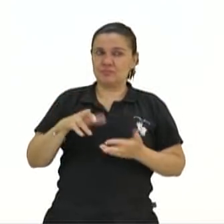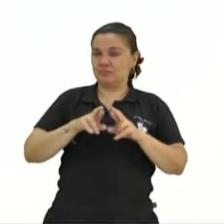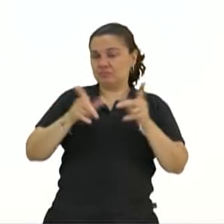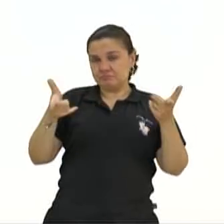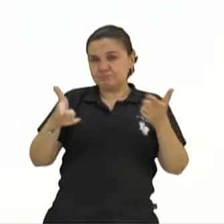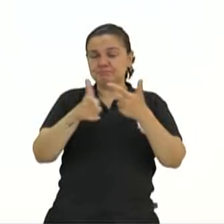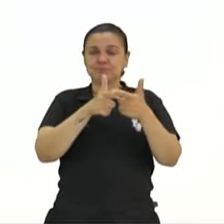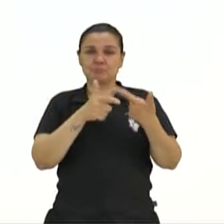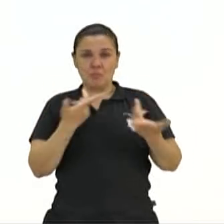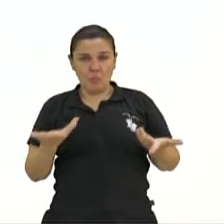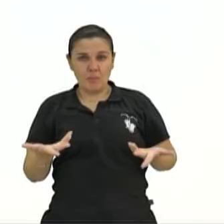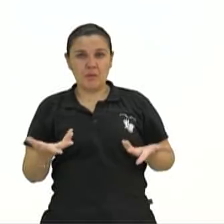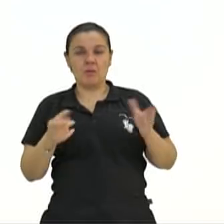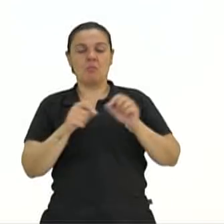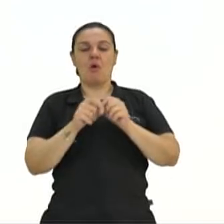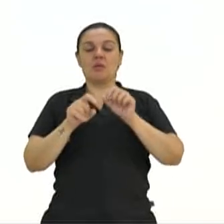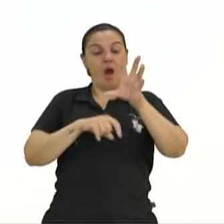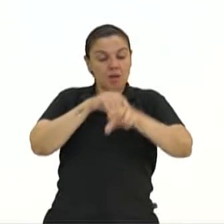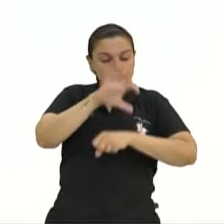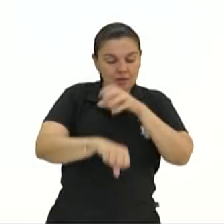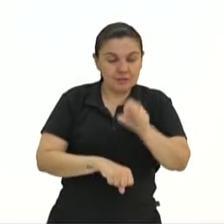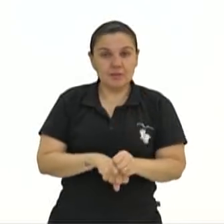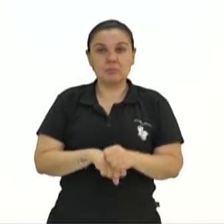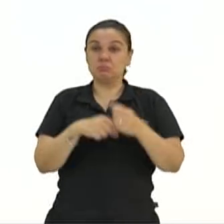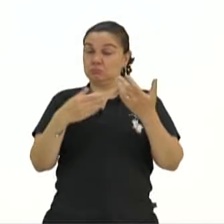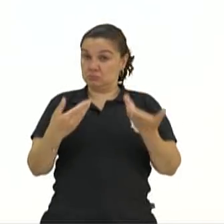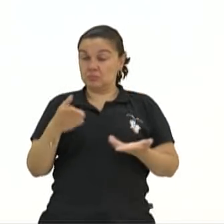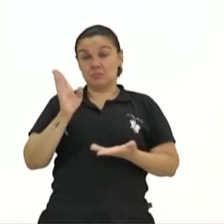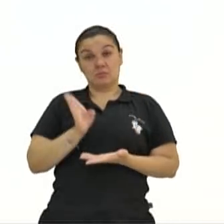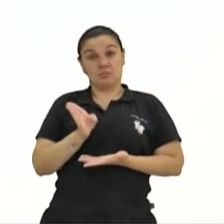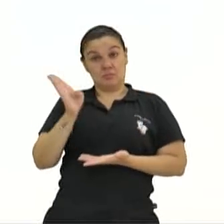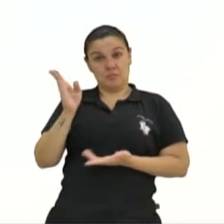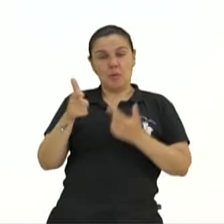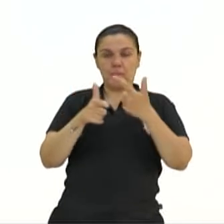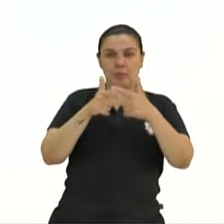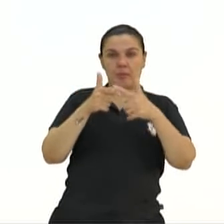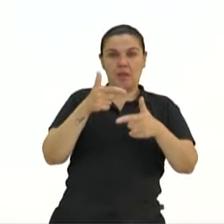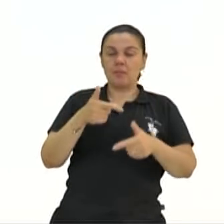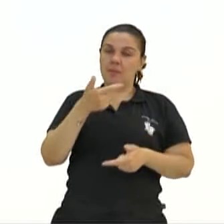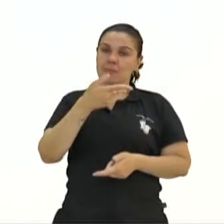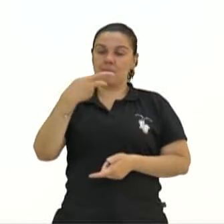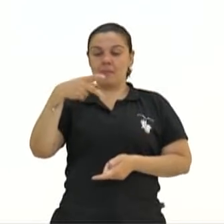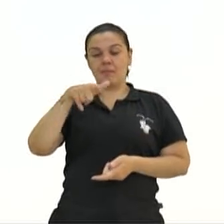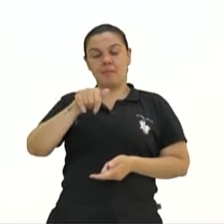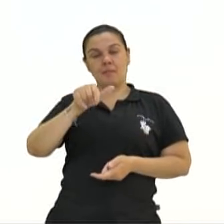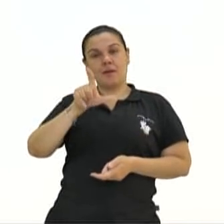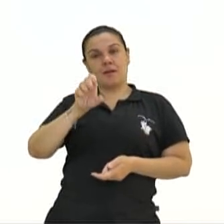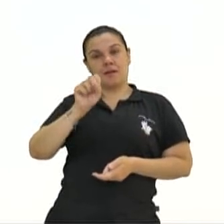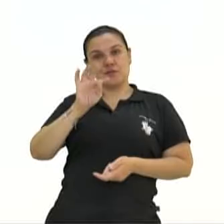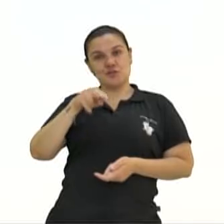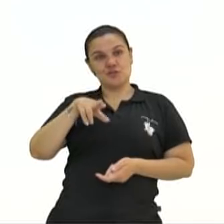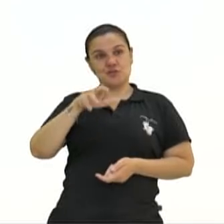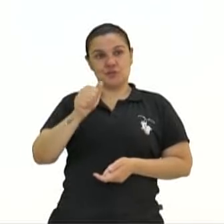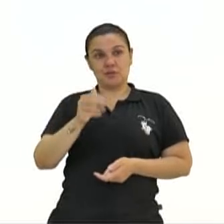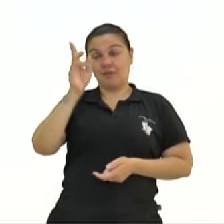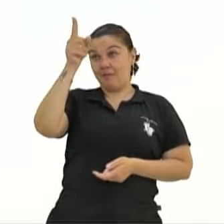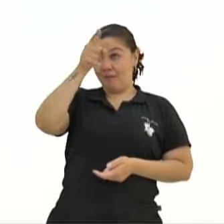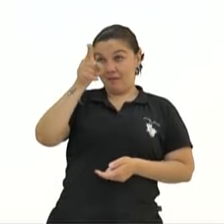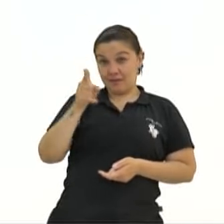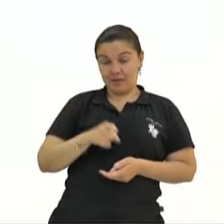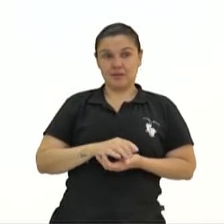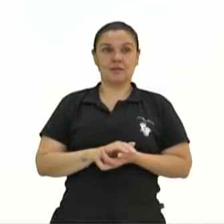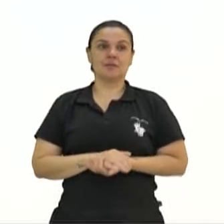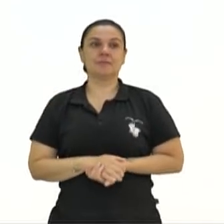diversas questões, podendo ser expansão territorial, que é o caso entre palestinos e israelenses, que é a briga pela questão da faixa de